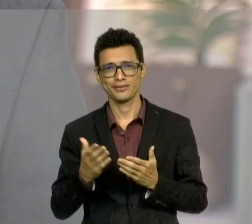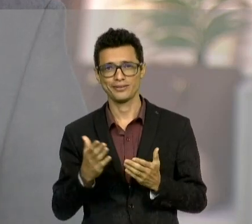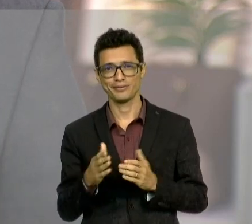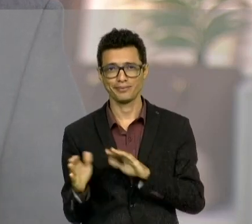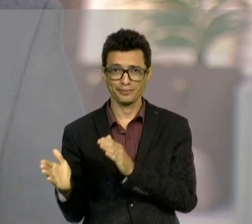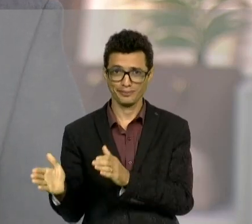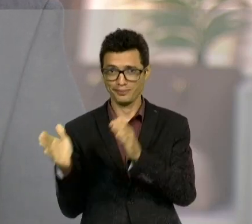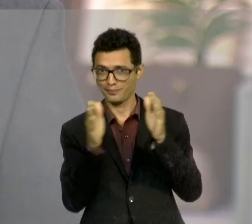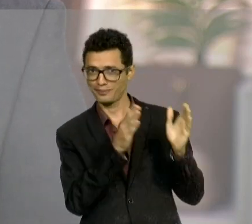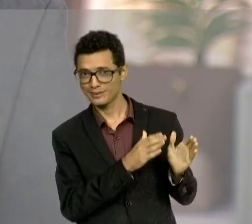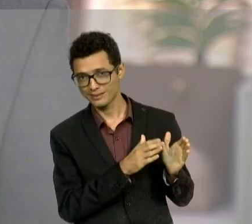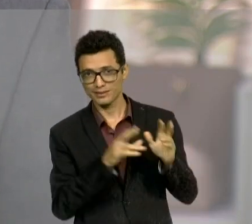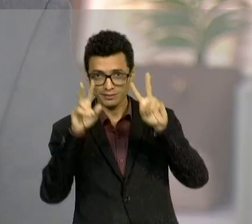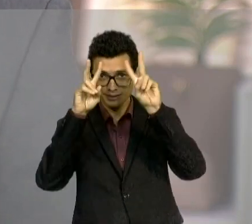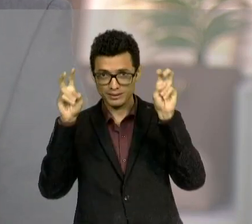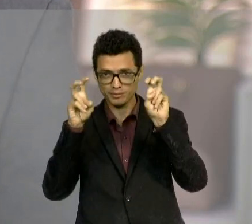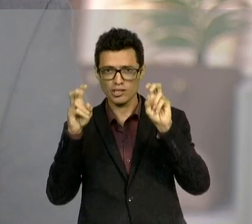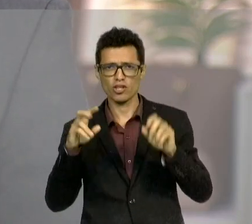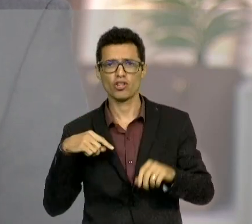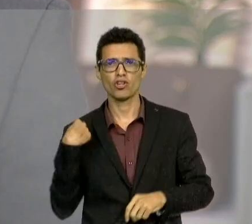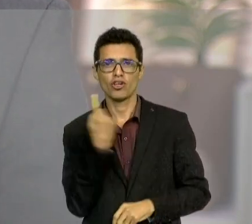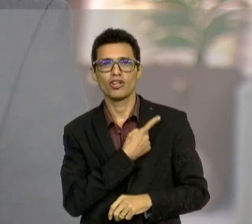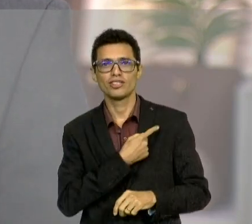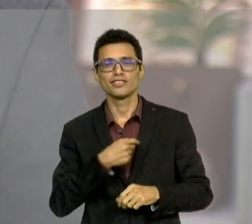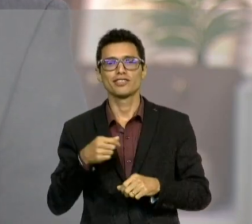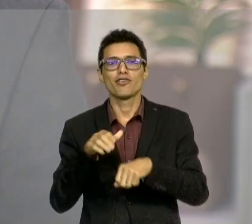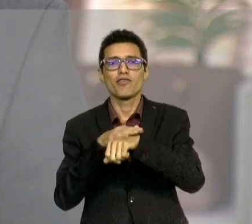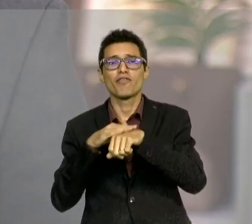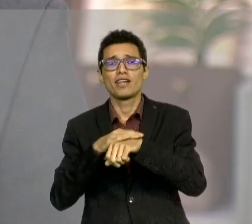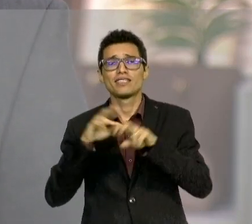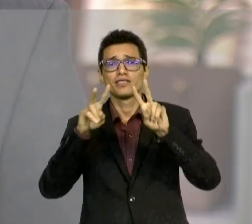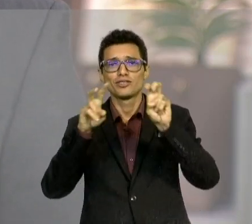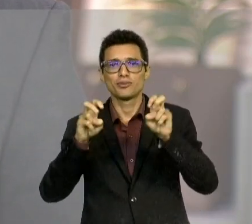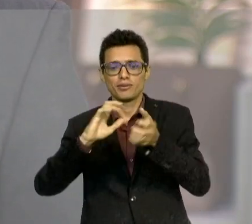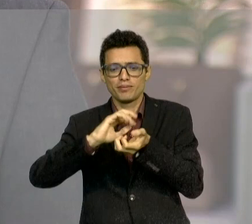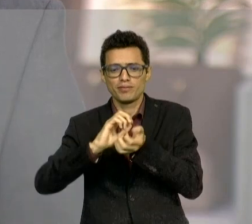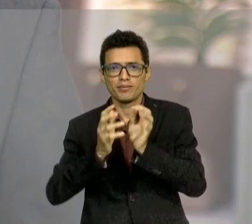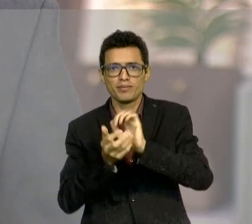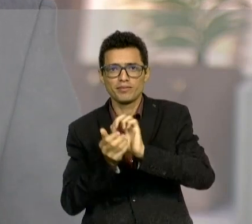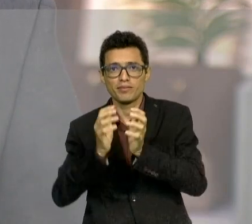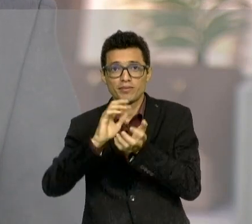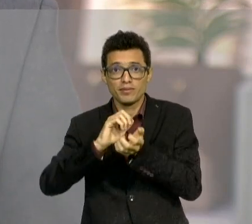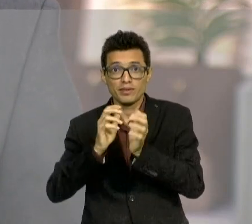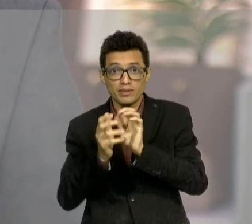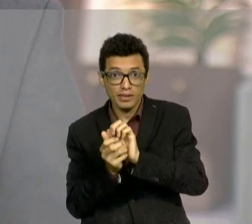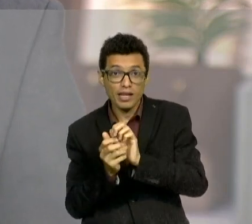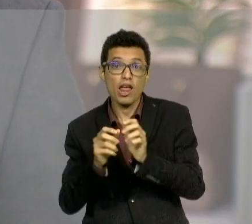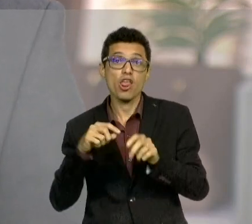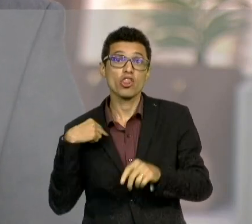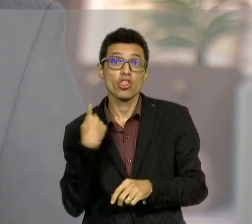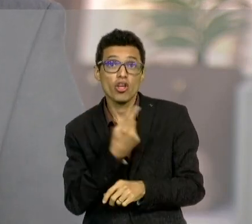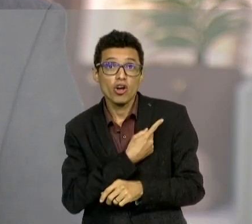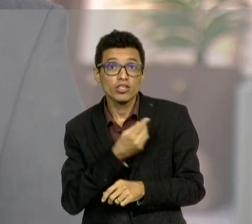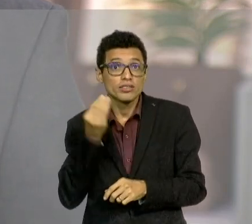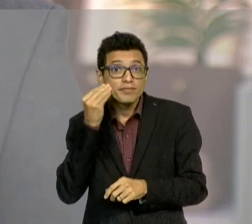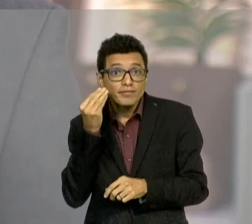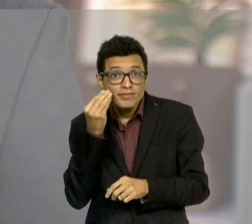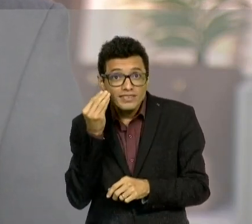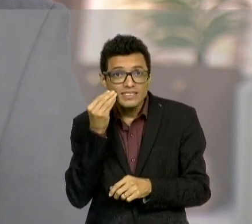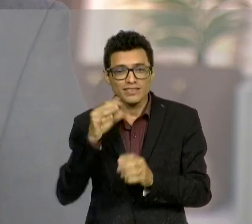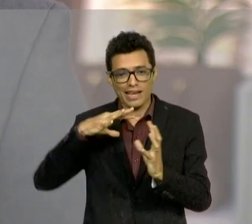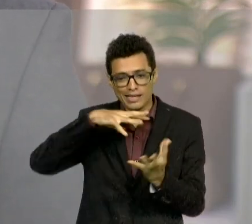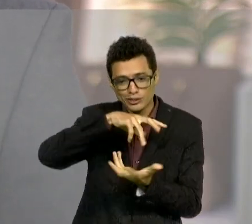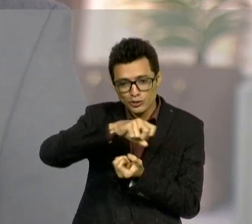falar sobre artesanato. Maranhenses estão apostando em sustentabilidade como base para a produção de alguns